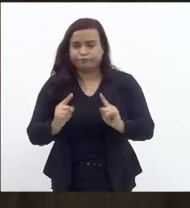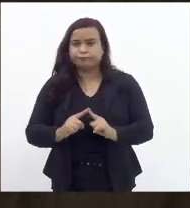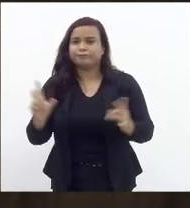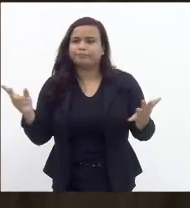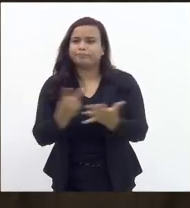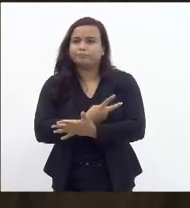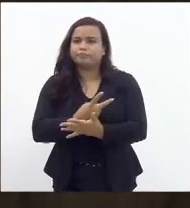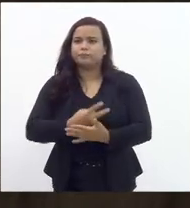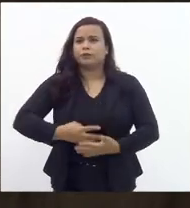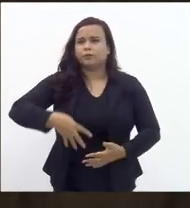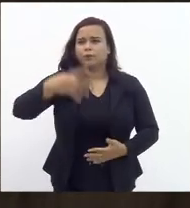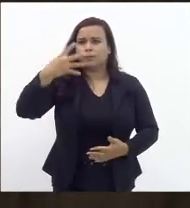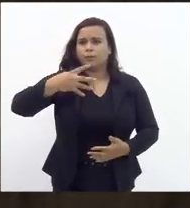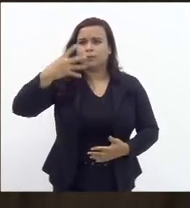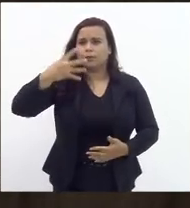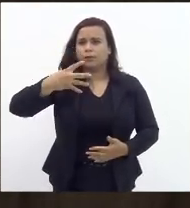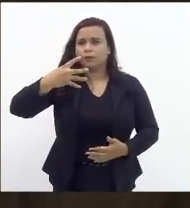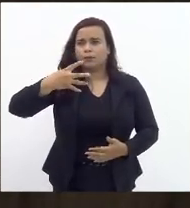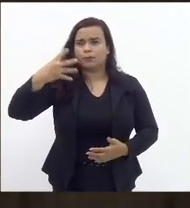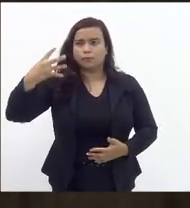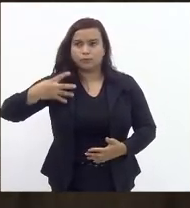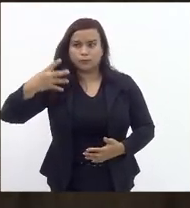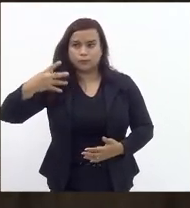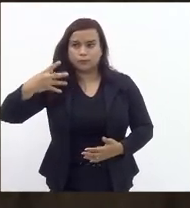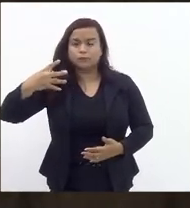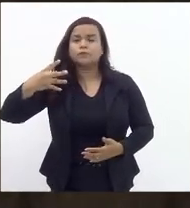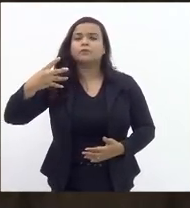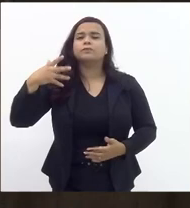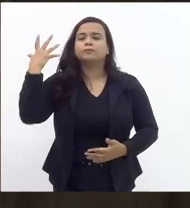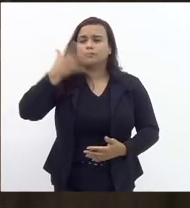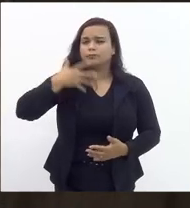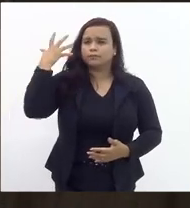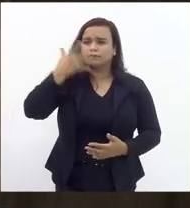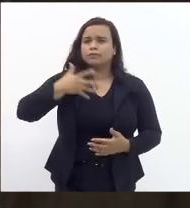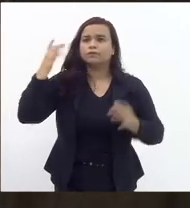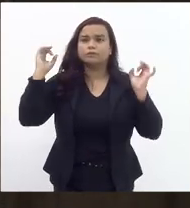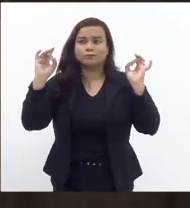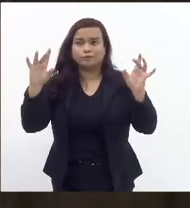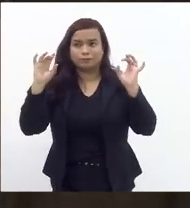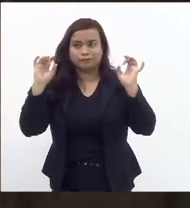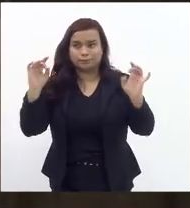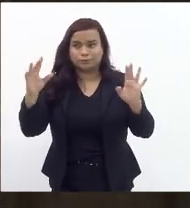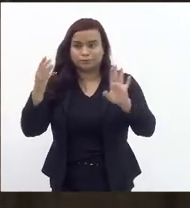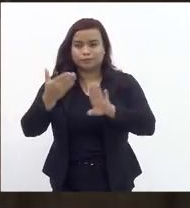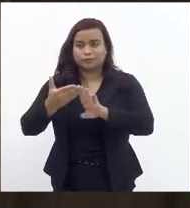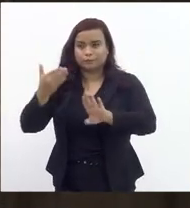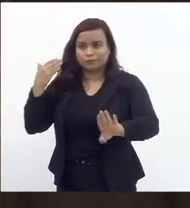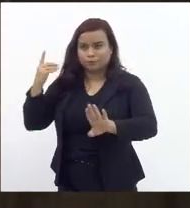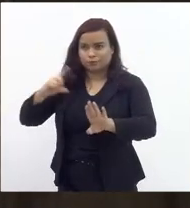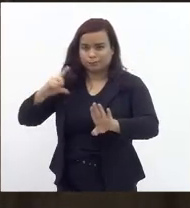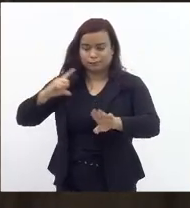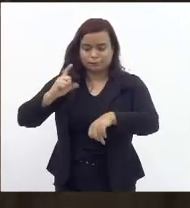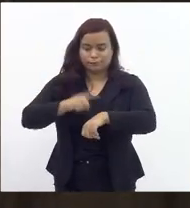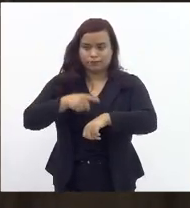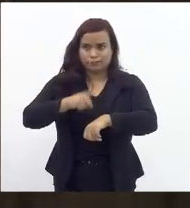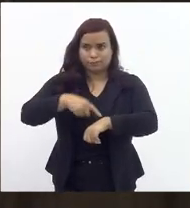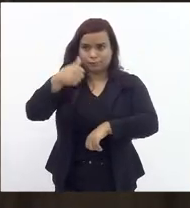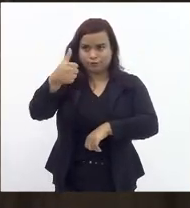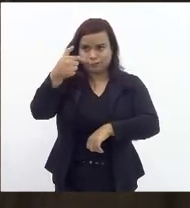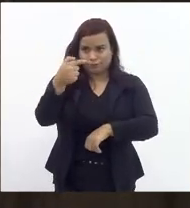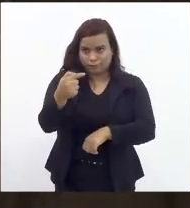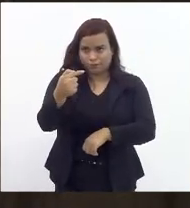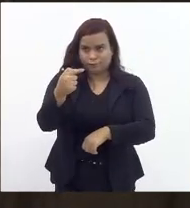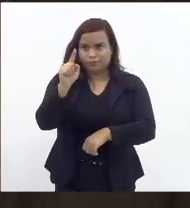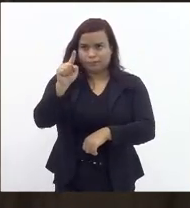na 44ª sessão extraordinária, que, iniciada às 17 horas